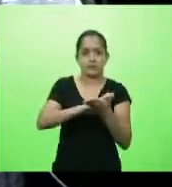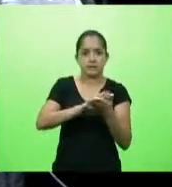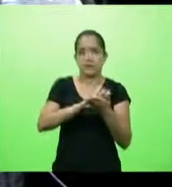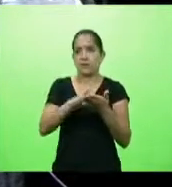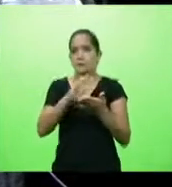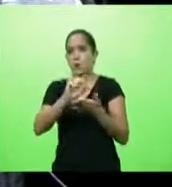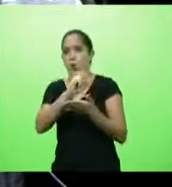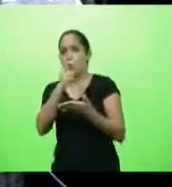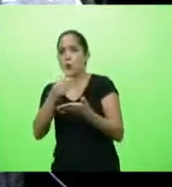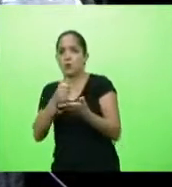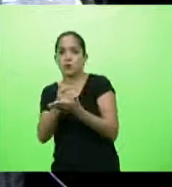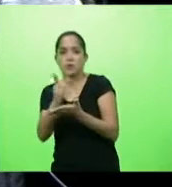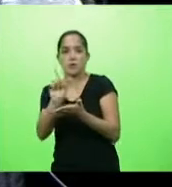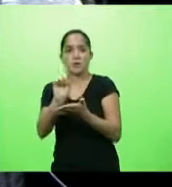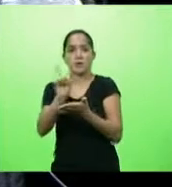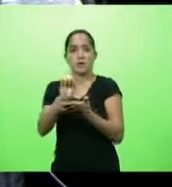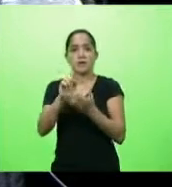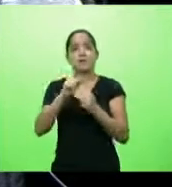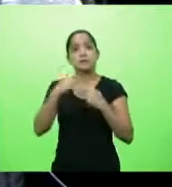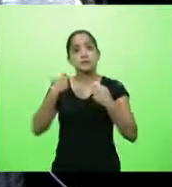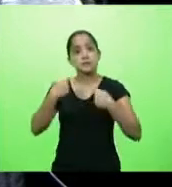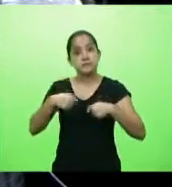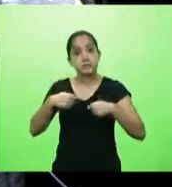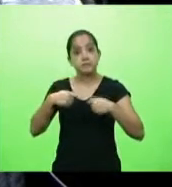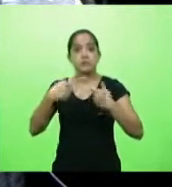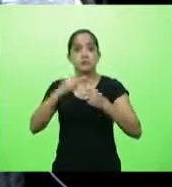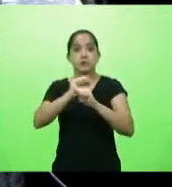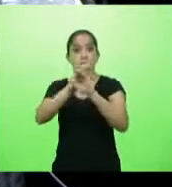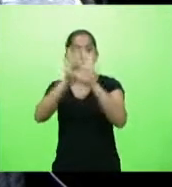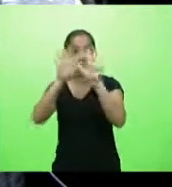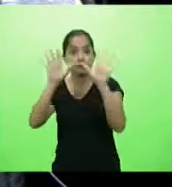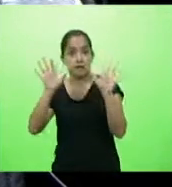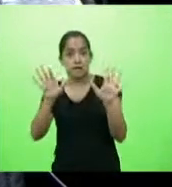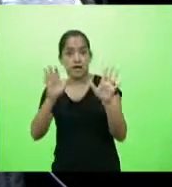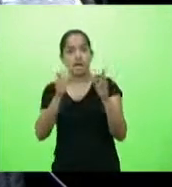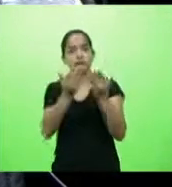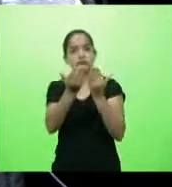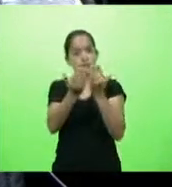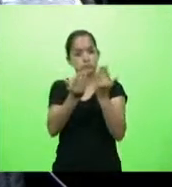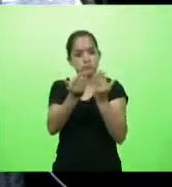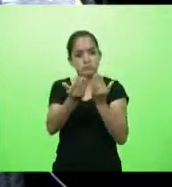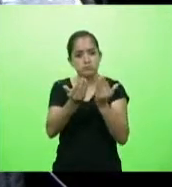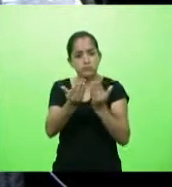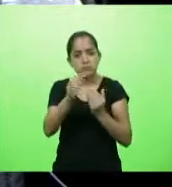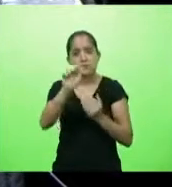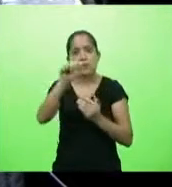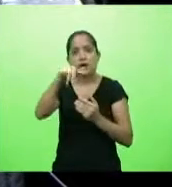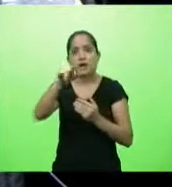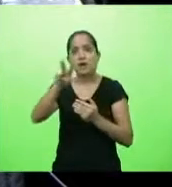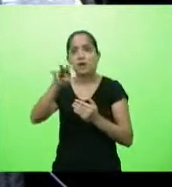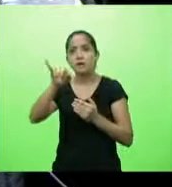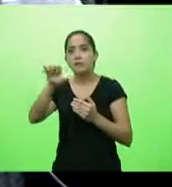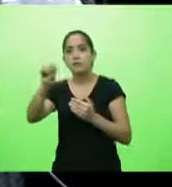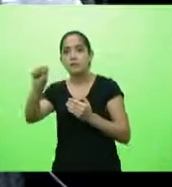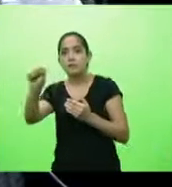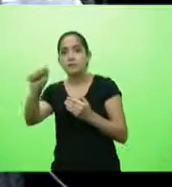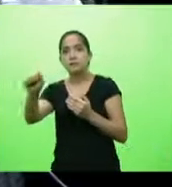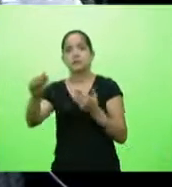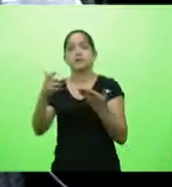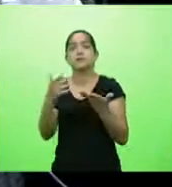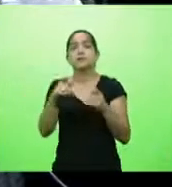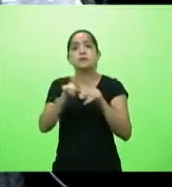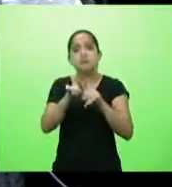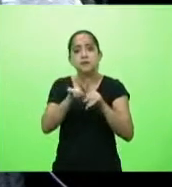compraria. Sempre deixou claro o critério de avaliação da Anvisa e sempre ele,